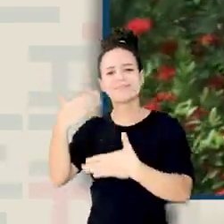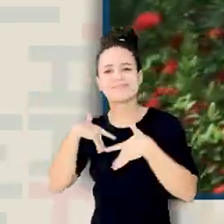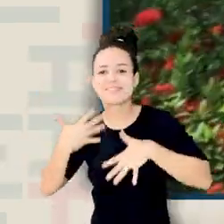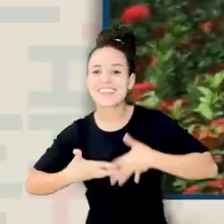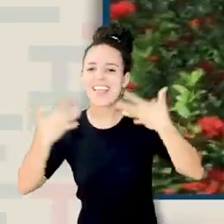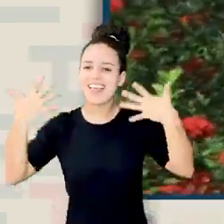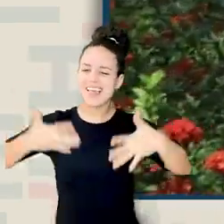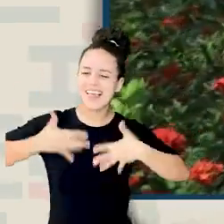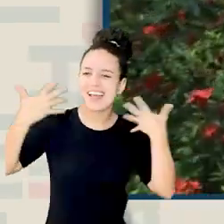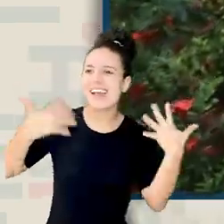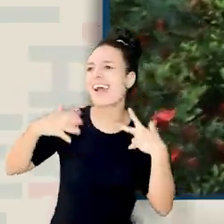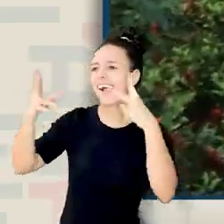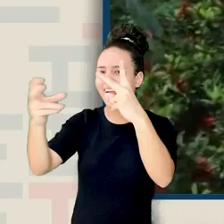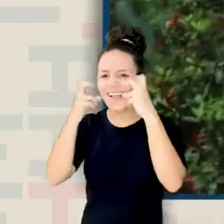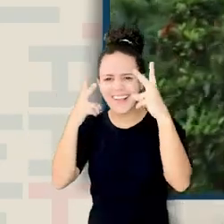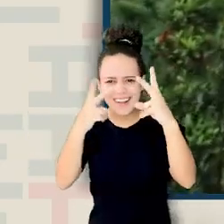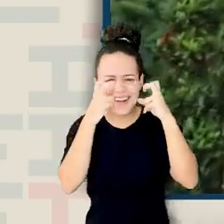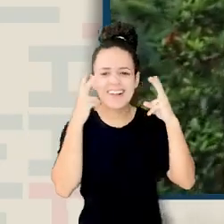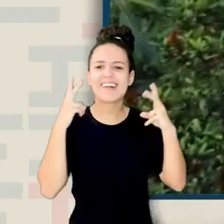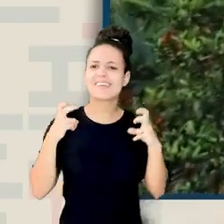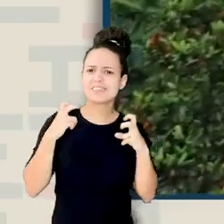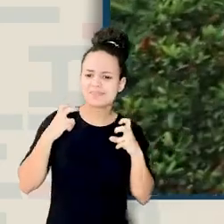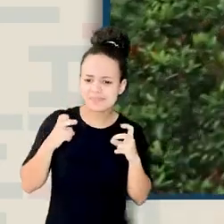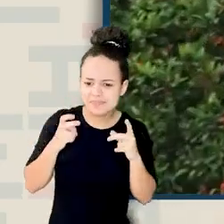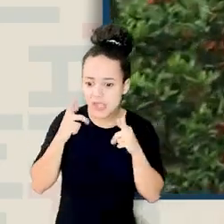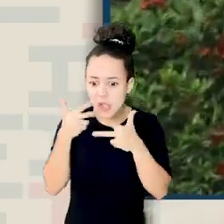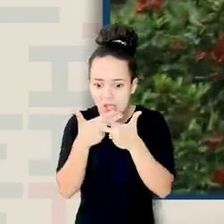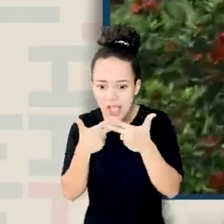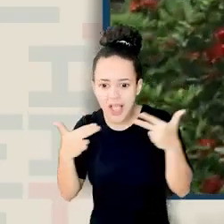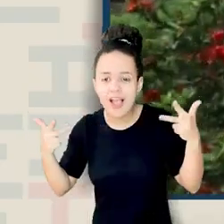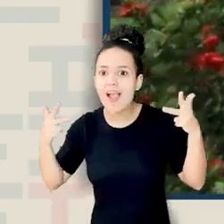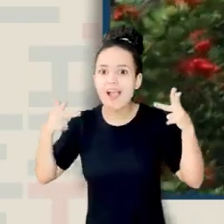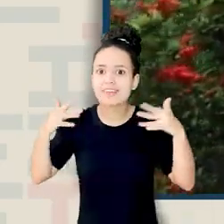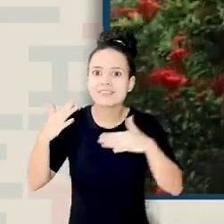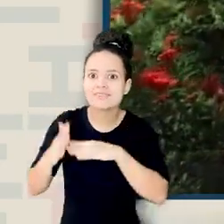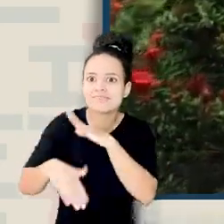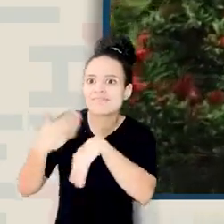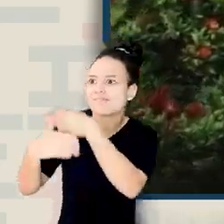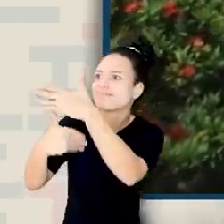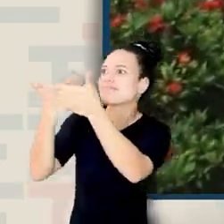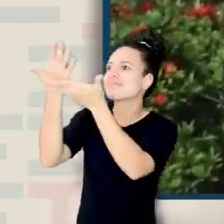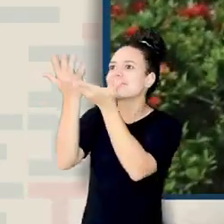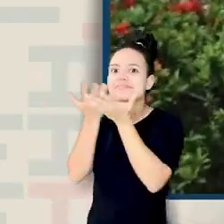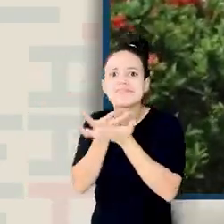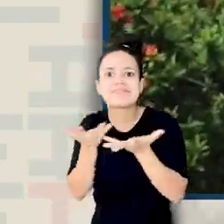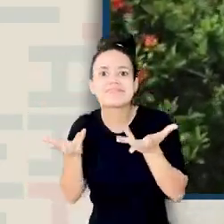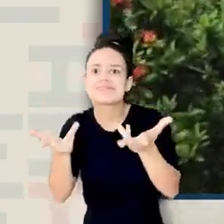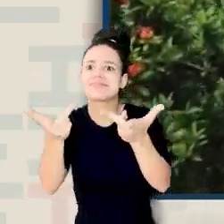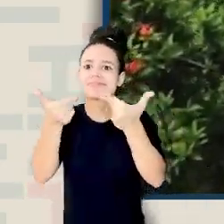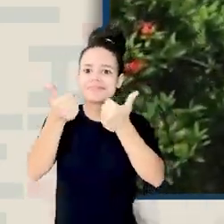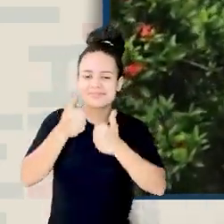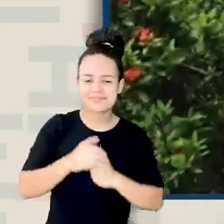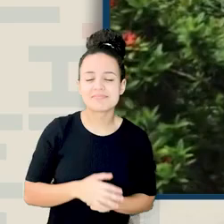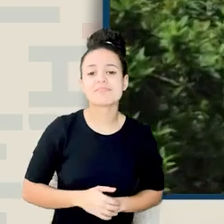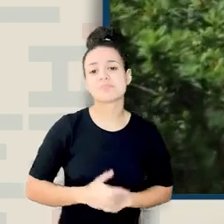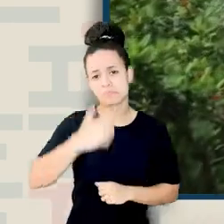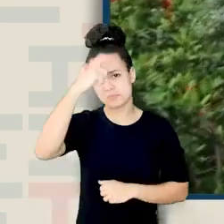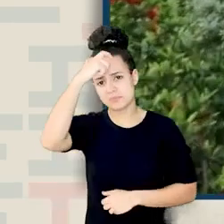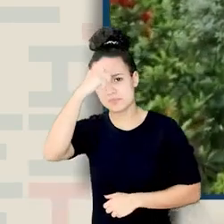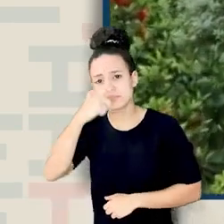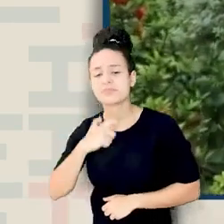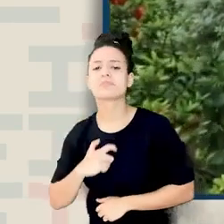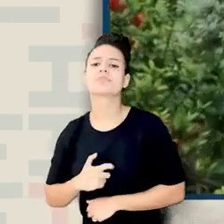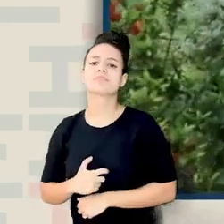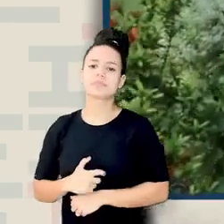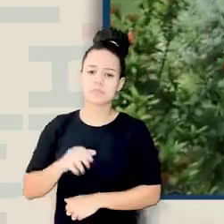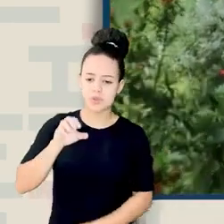ver aumentar o grão, saudável crescer, ser